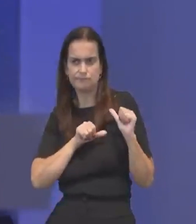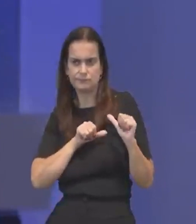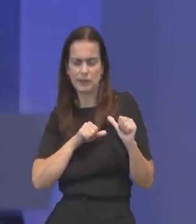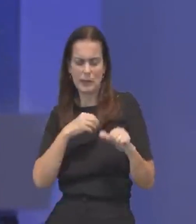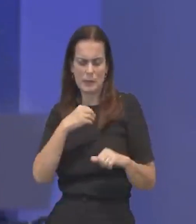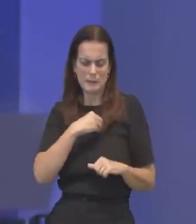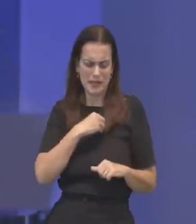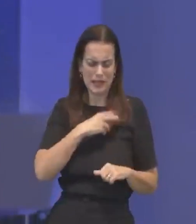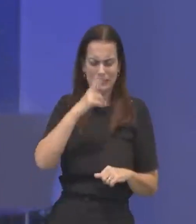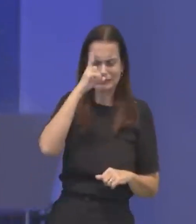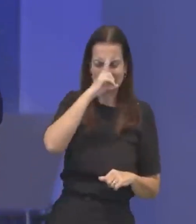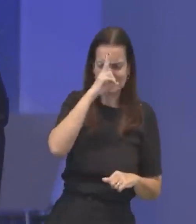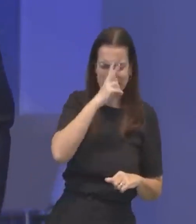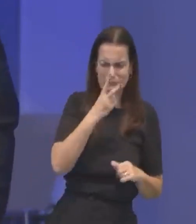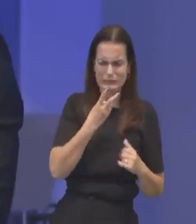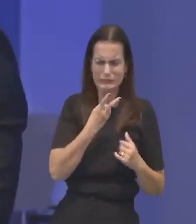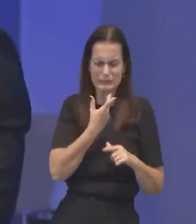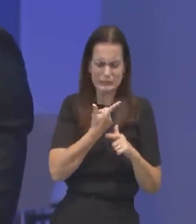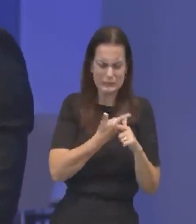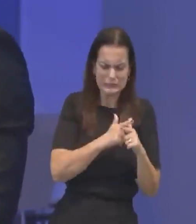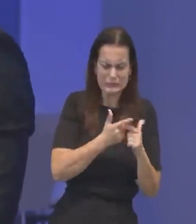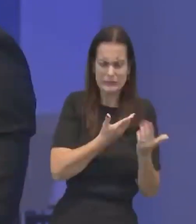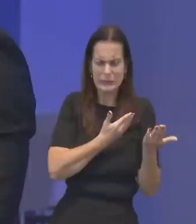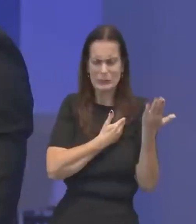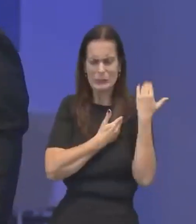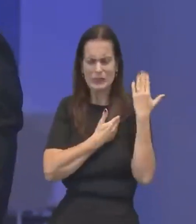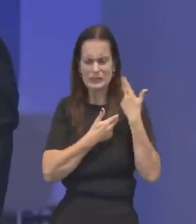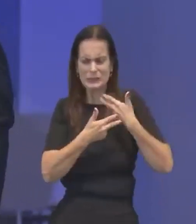pecados, lembranças amargas do nosso passado.